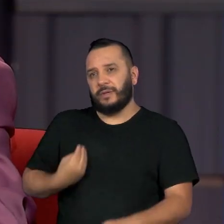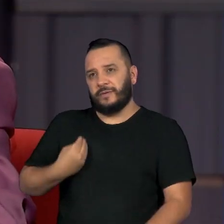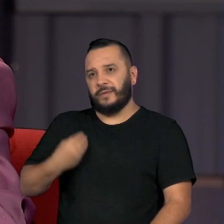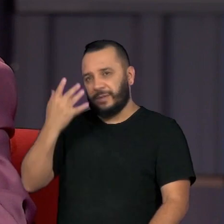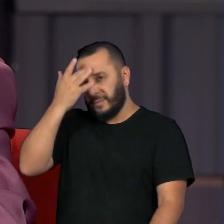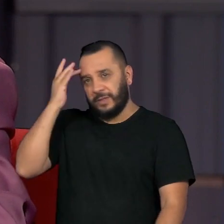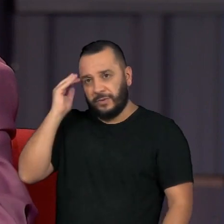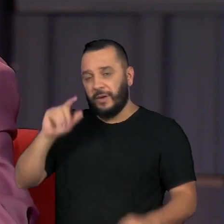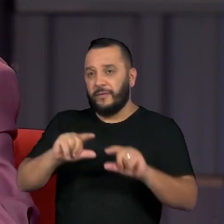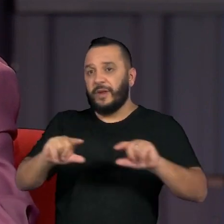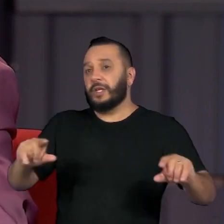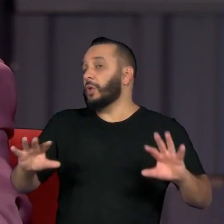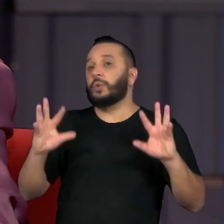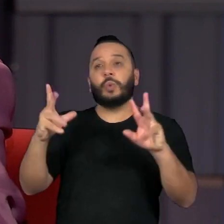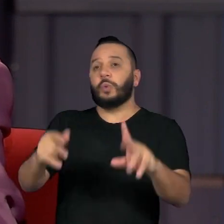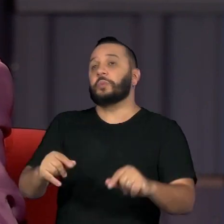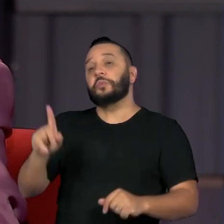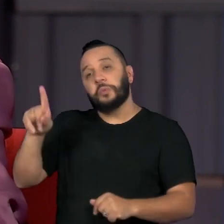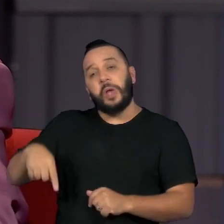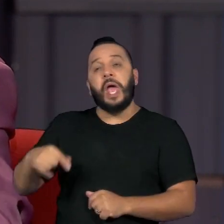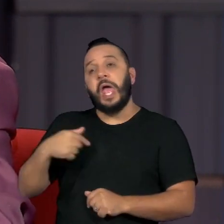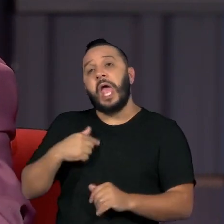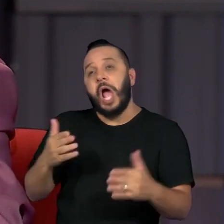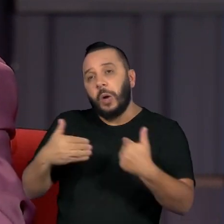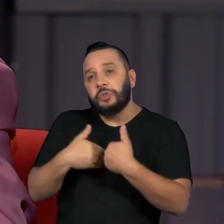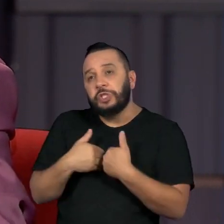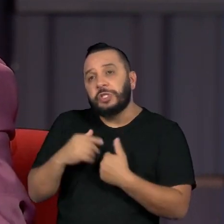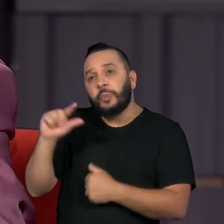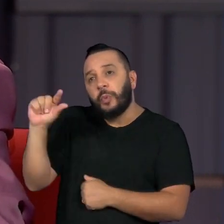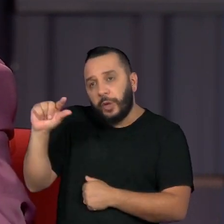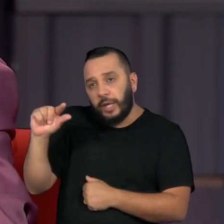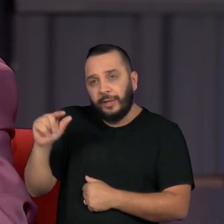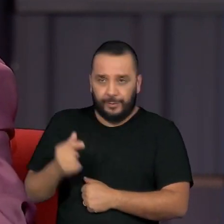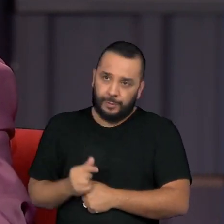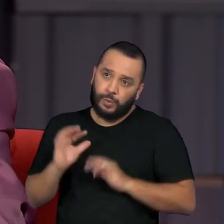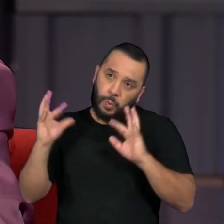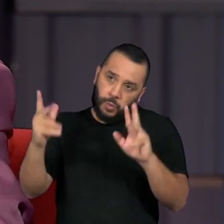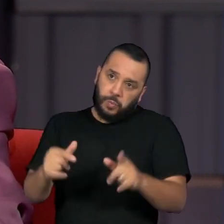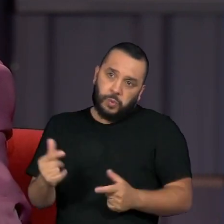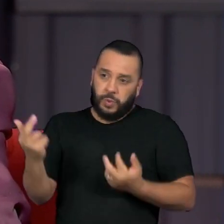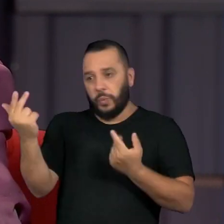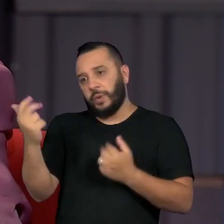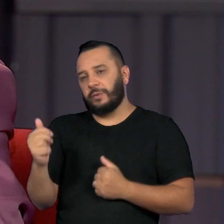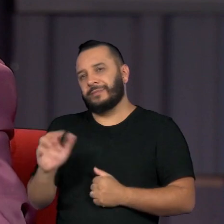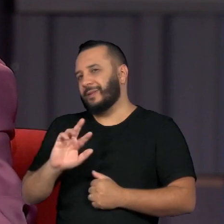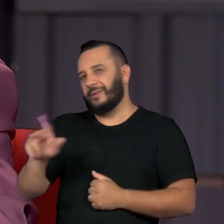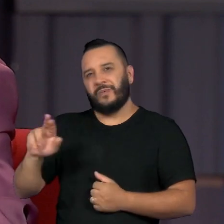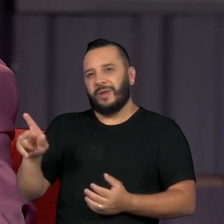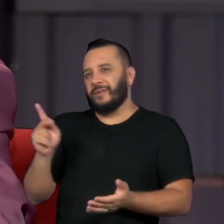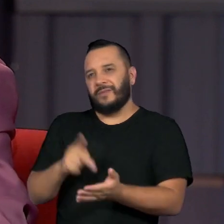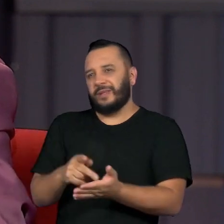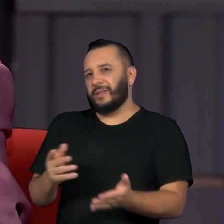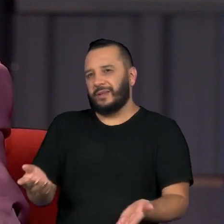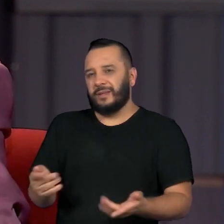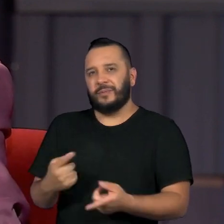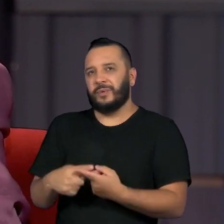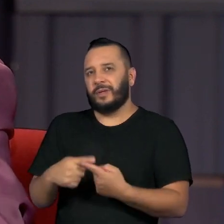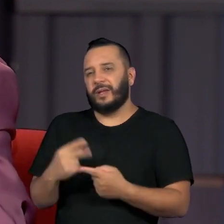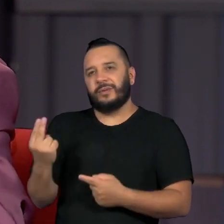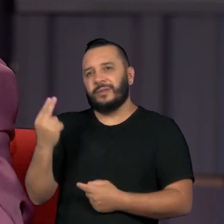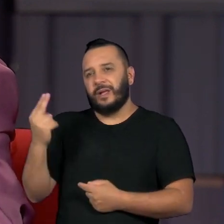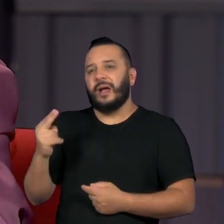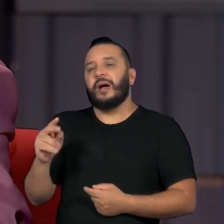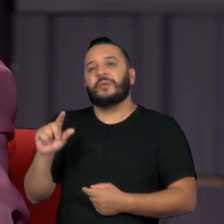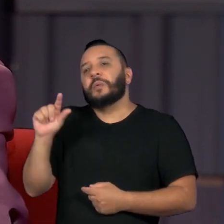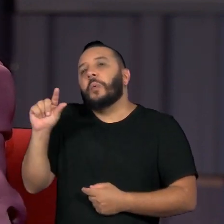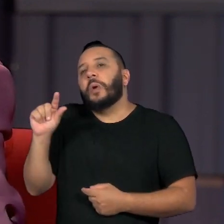a frase, todo mundo é um pouquinho autista, que me dá nos nervos essa frase, ela não pode ser verdadeira, porque não tem como você ser um pouquinho autista.